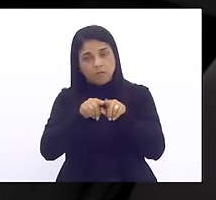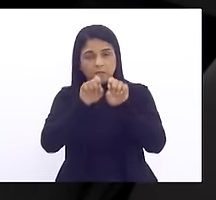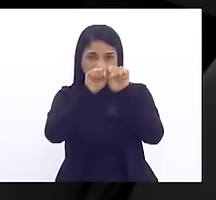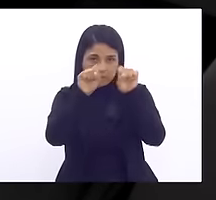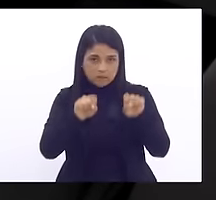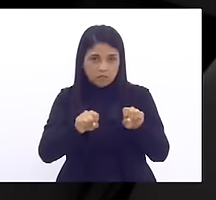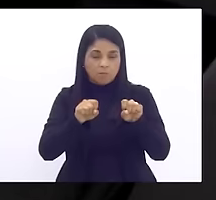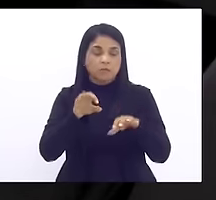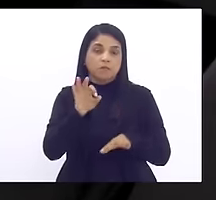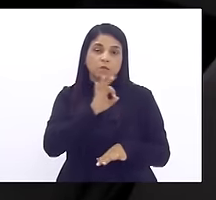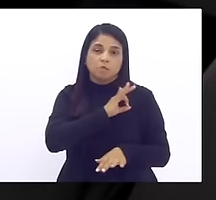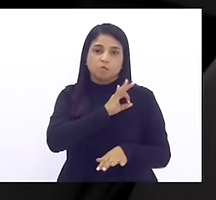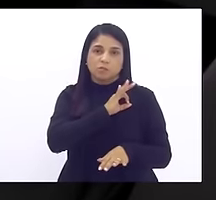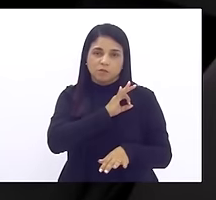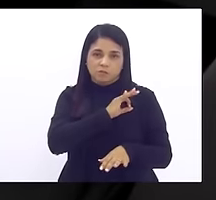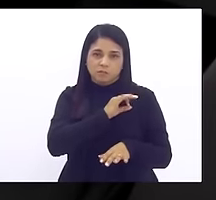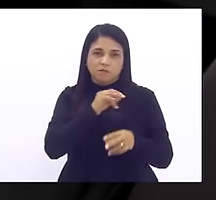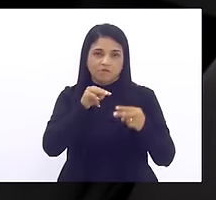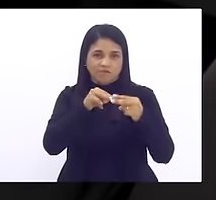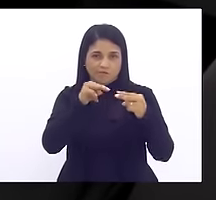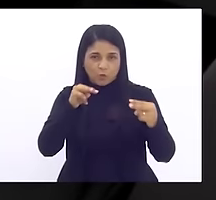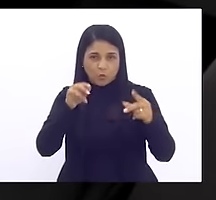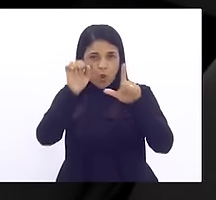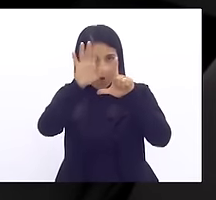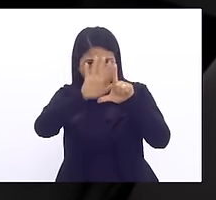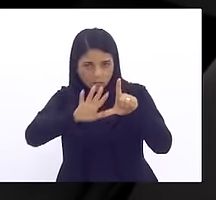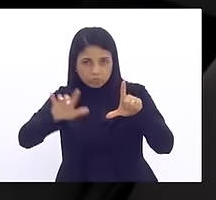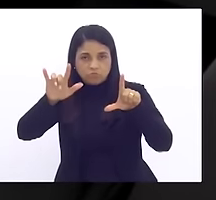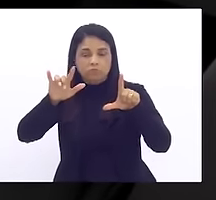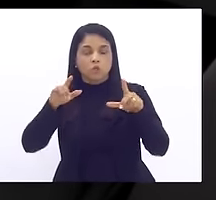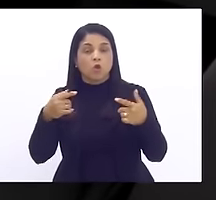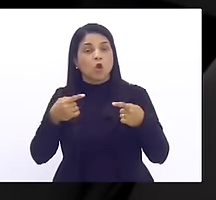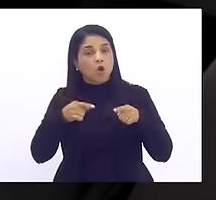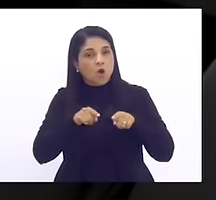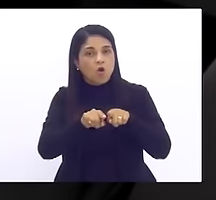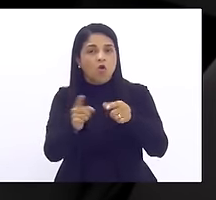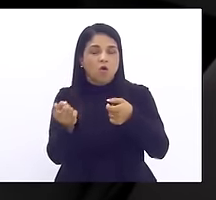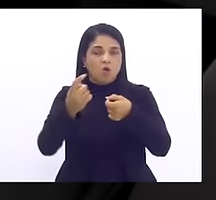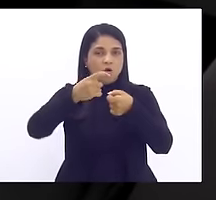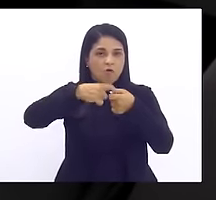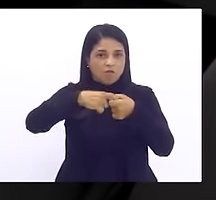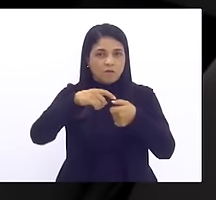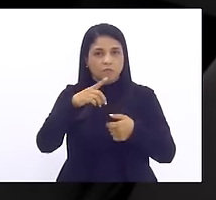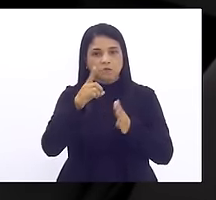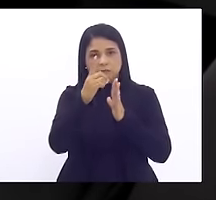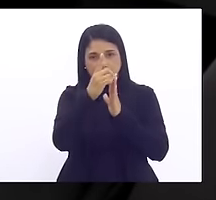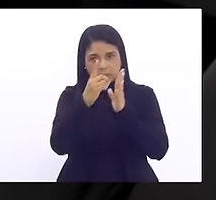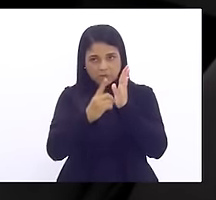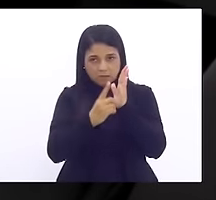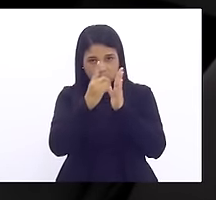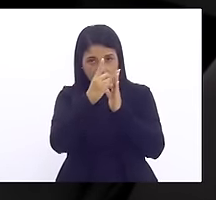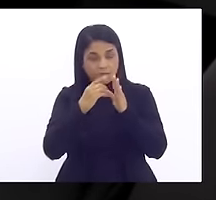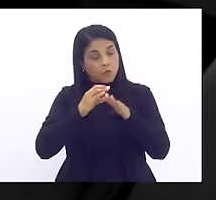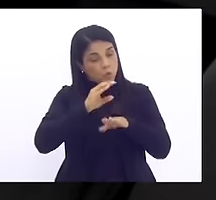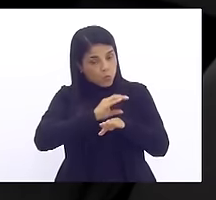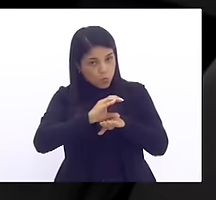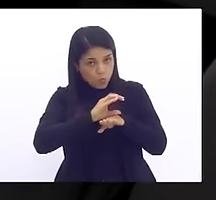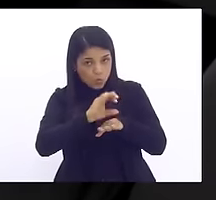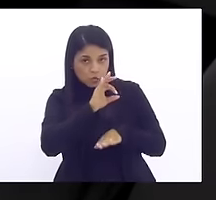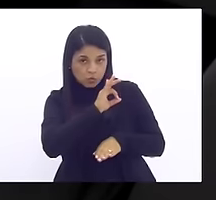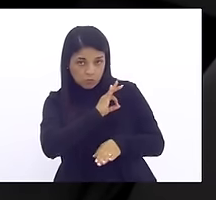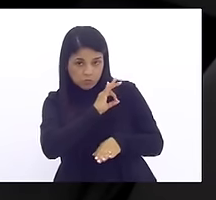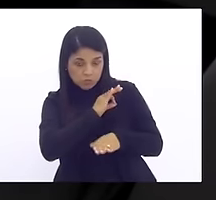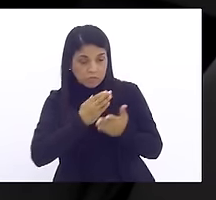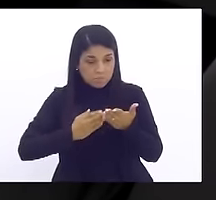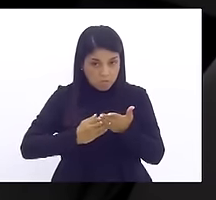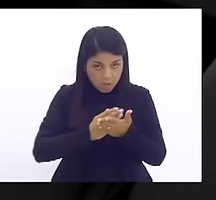virtual da Polícia Militar a gente já tem um sistema virtual em convênio com o Detran e aí assim que ele faz o curso passa ele